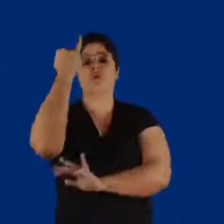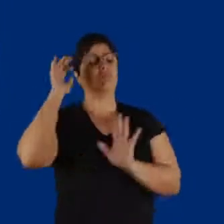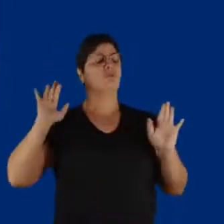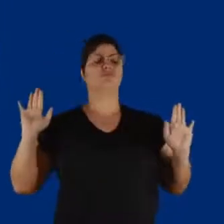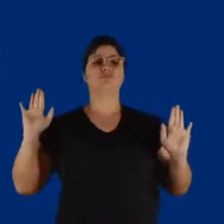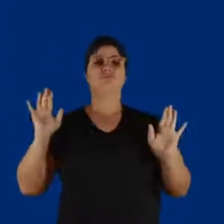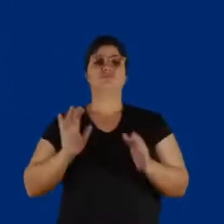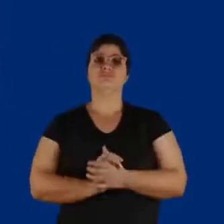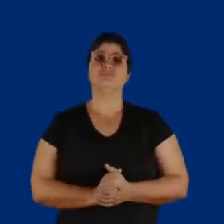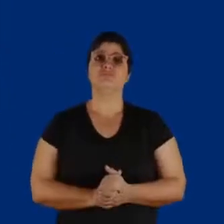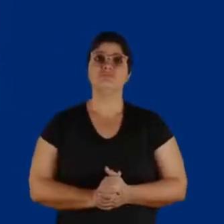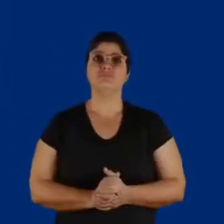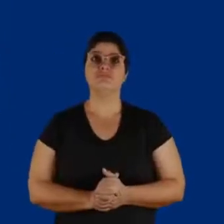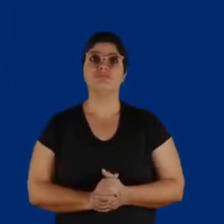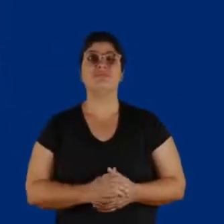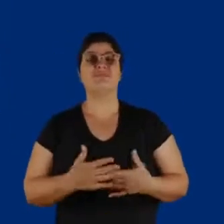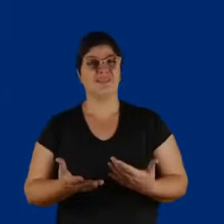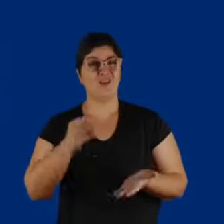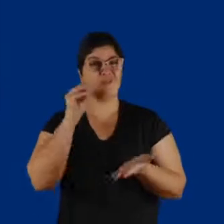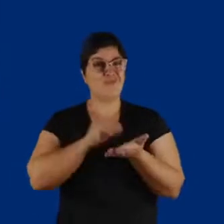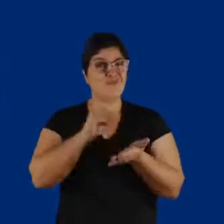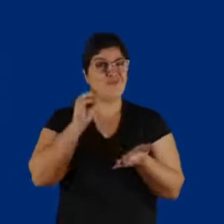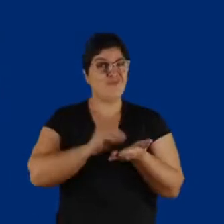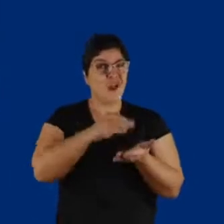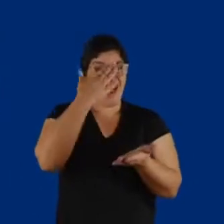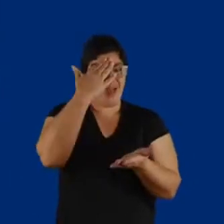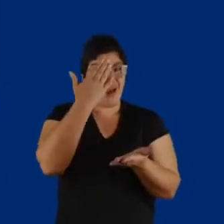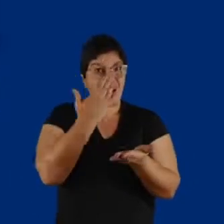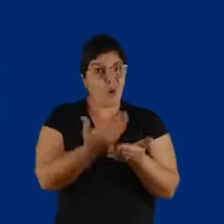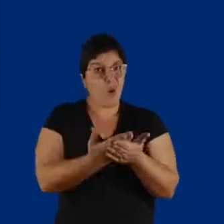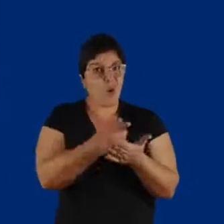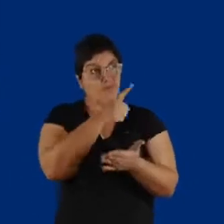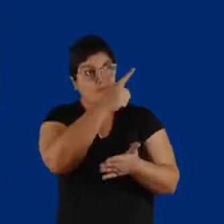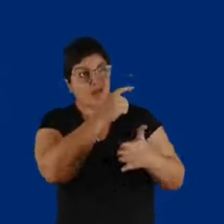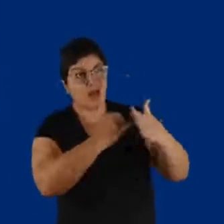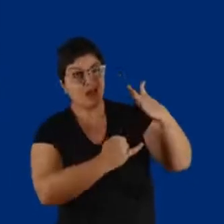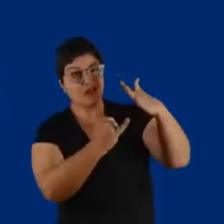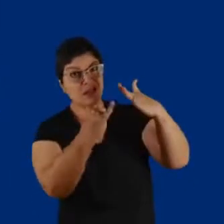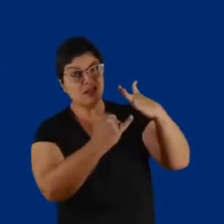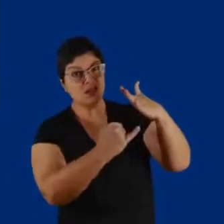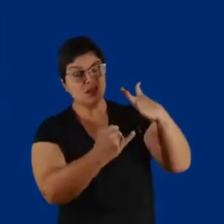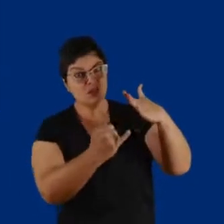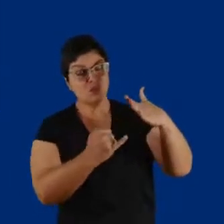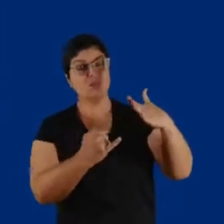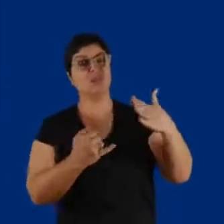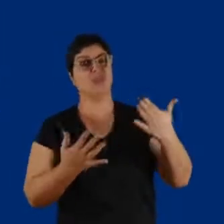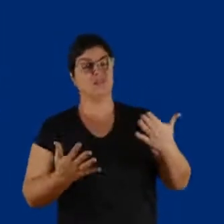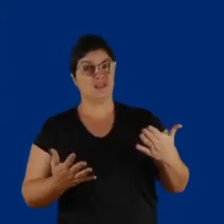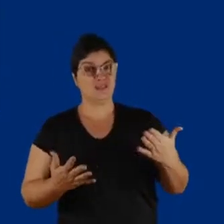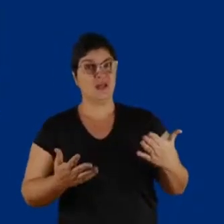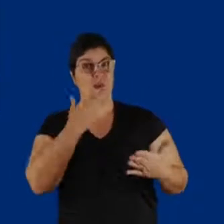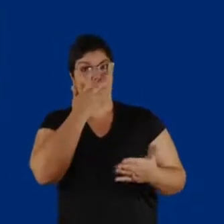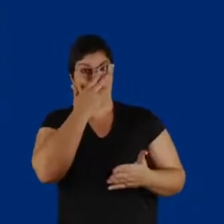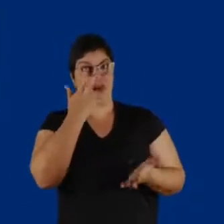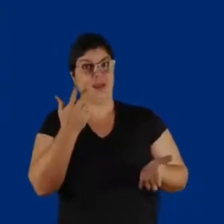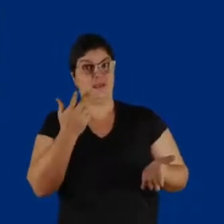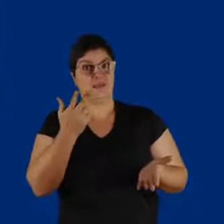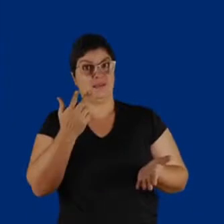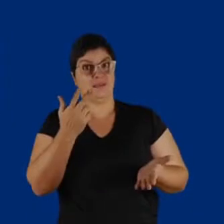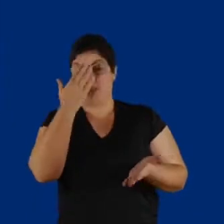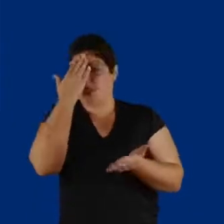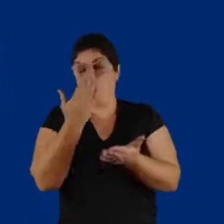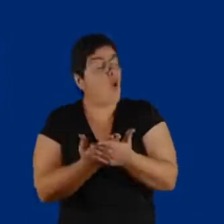tipo de falta de confiança na instituição, que faz parte desse diálogo, essa falta de confiança na ciência,